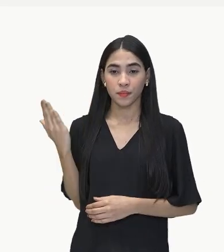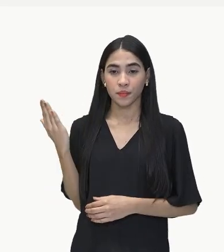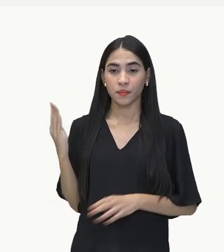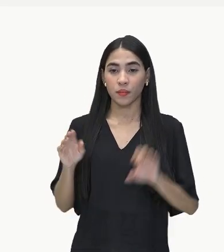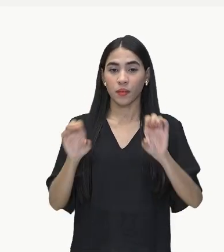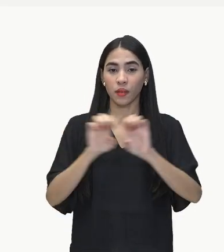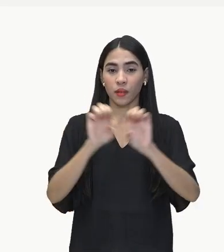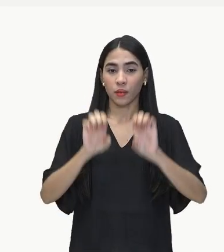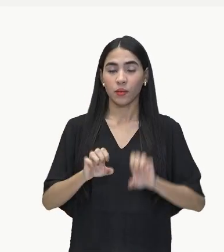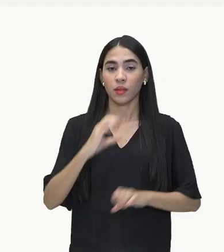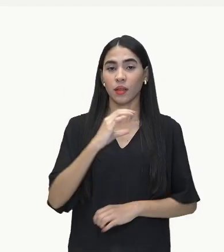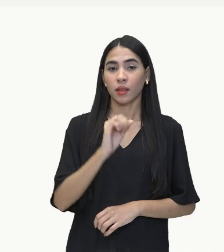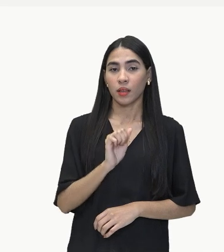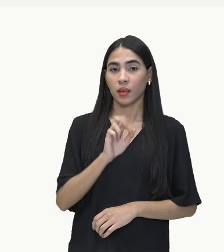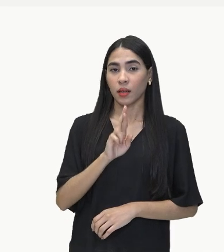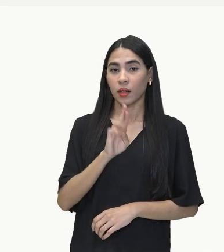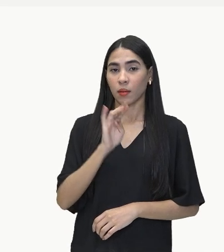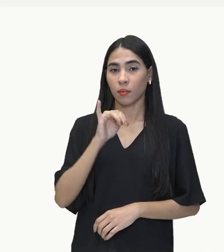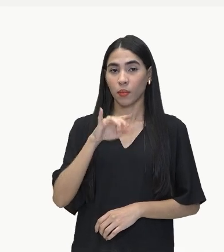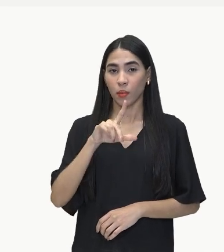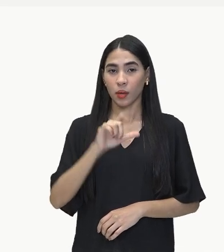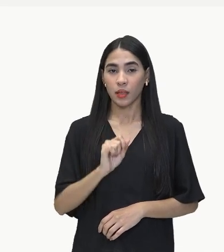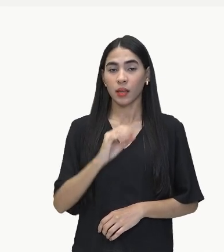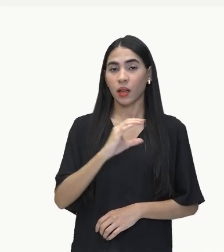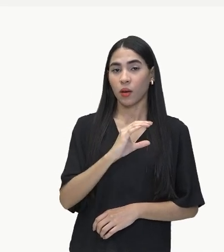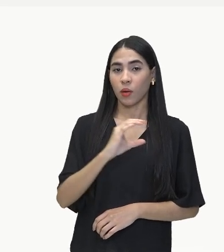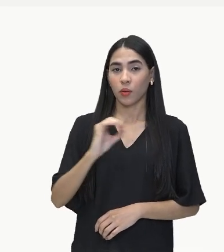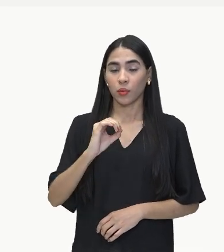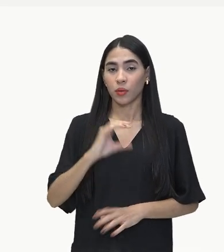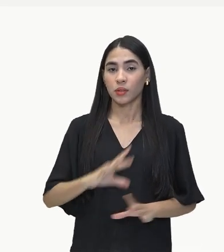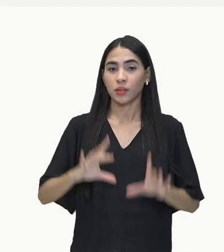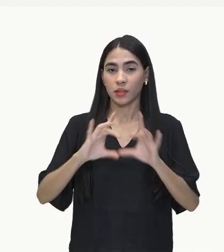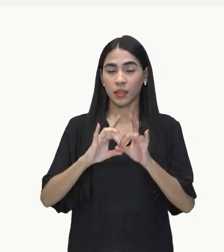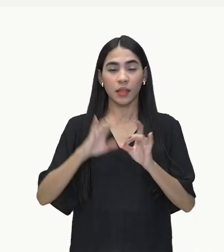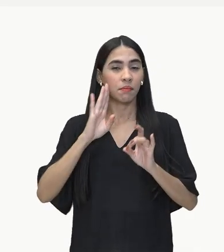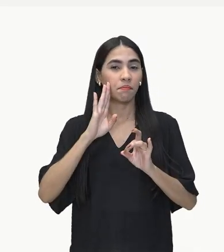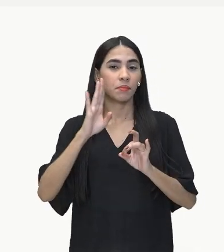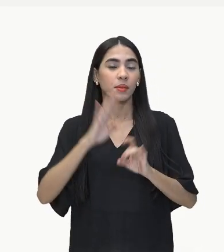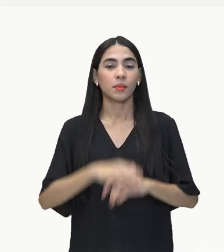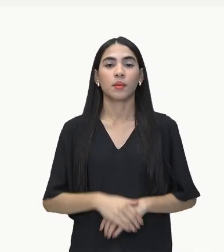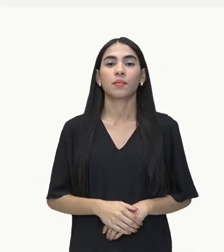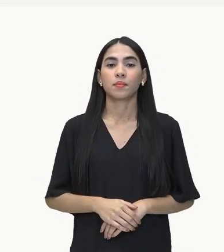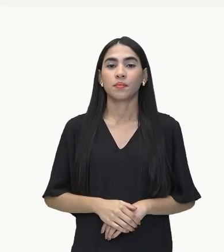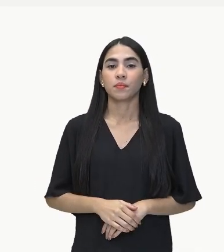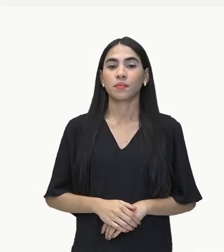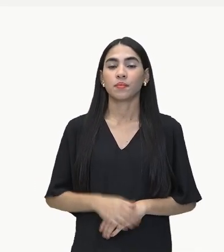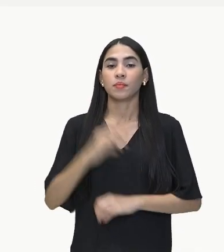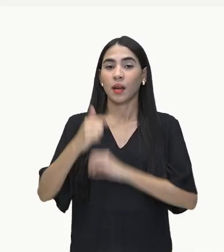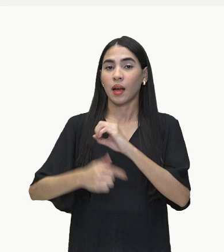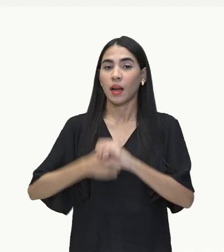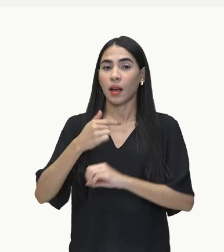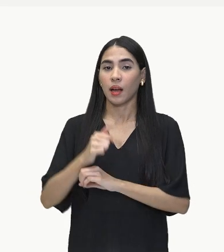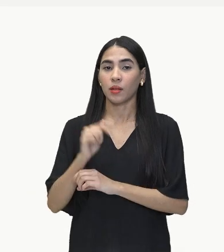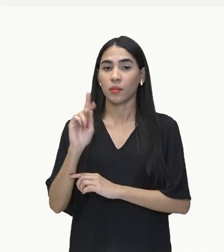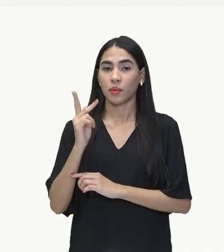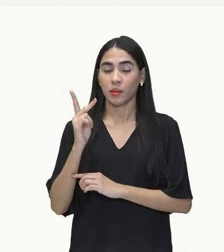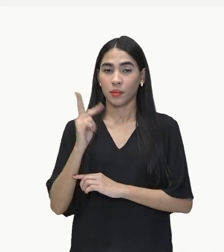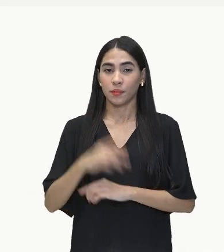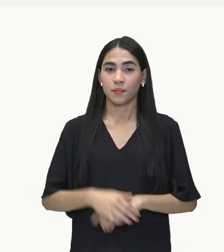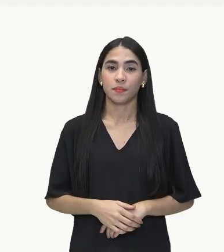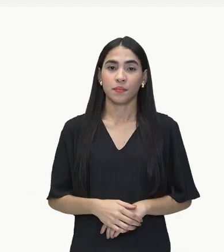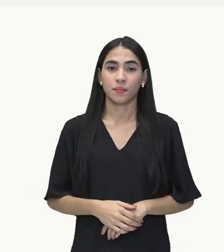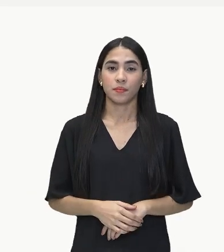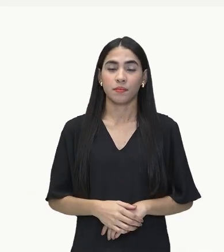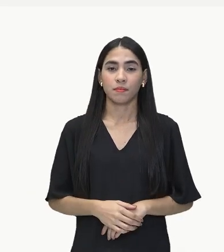carbonila ligada diretamente a um átomo de hidrogênio. Não vai